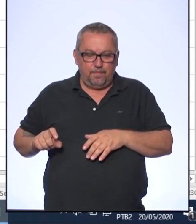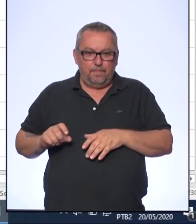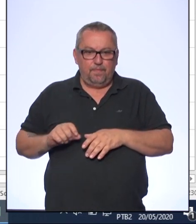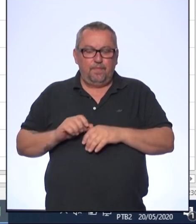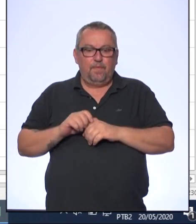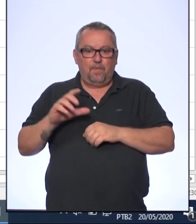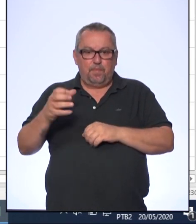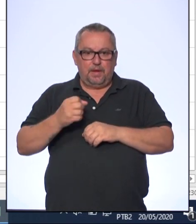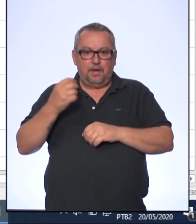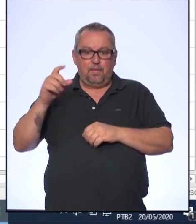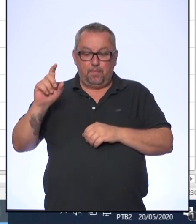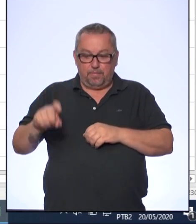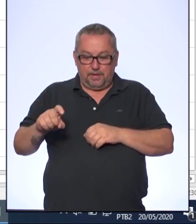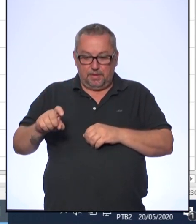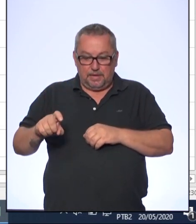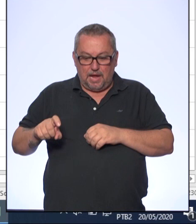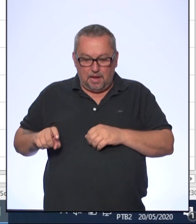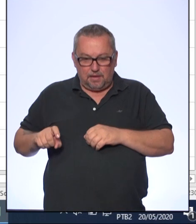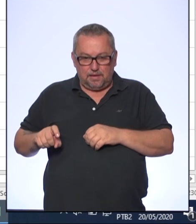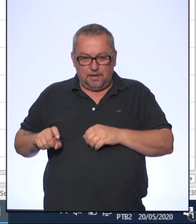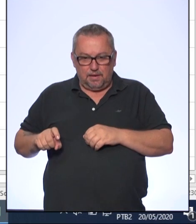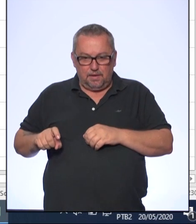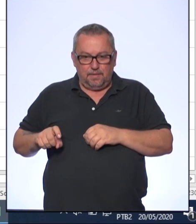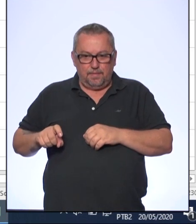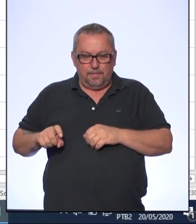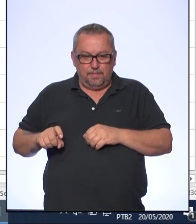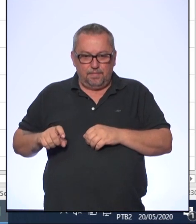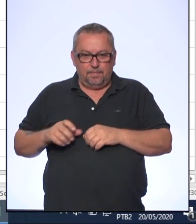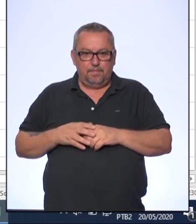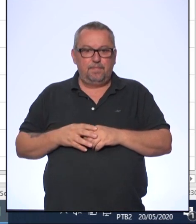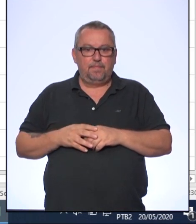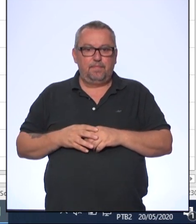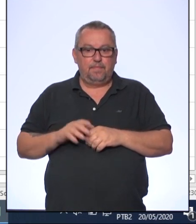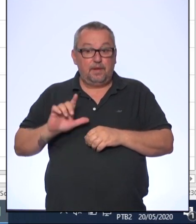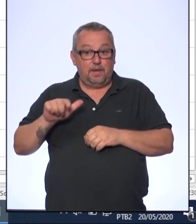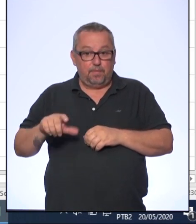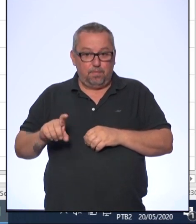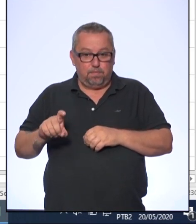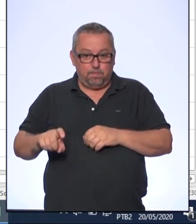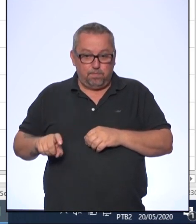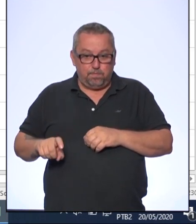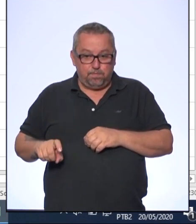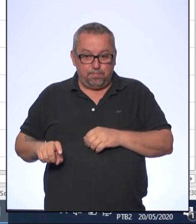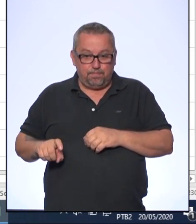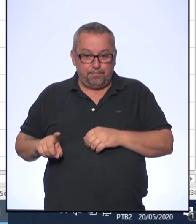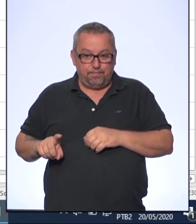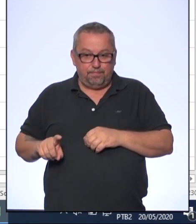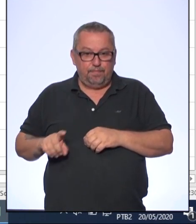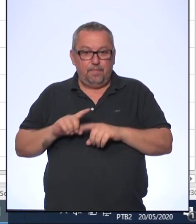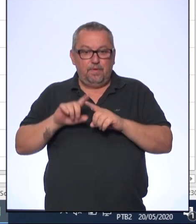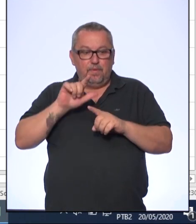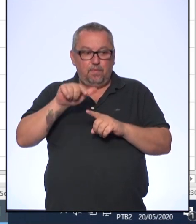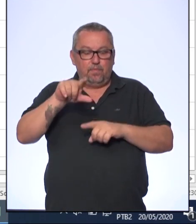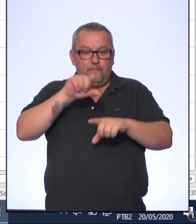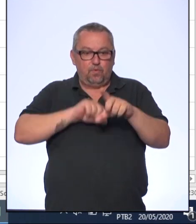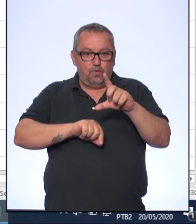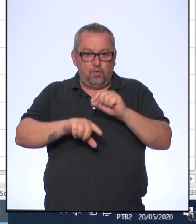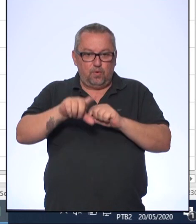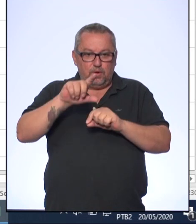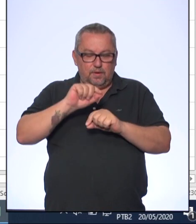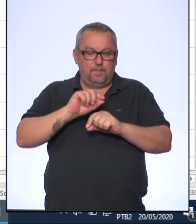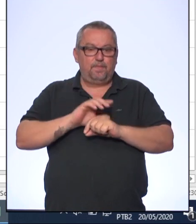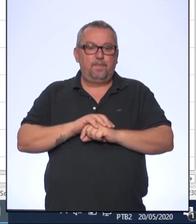Então, eu clico na primeira e seguro com o meu botão da esquerda. Então, eu estou selecionando, eu estou fazendo